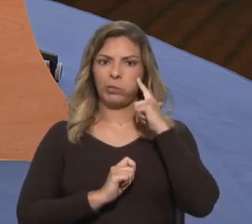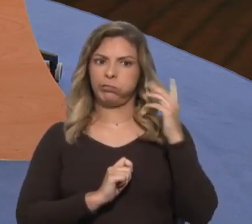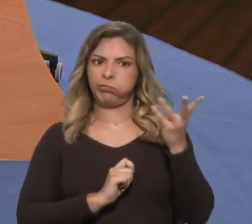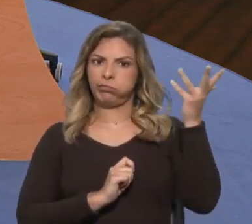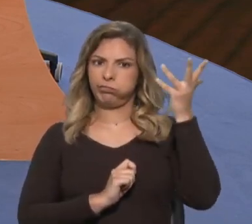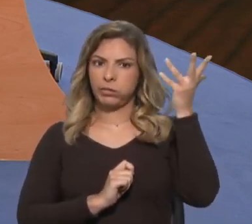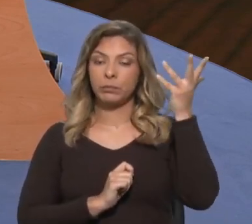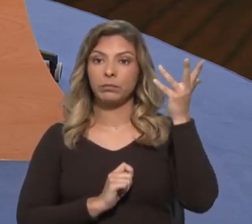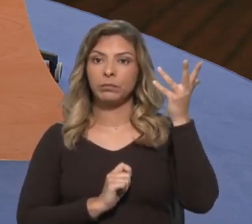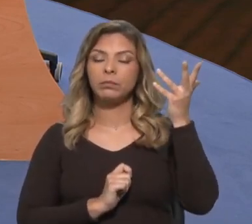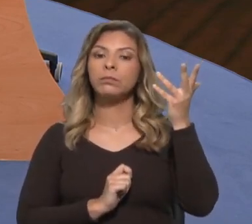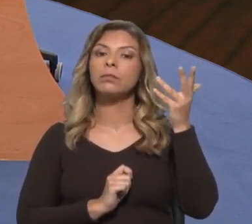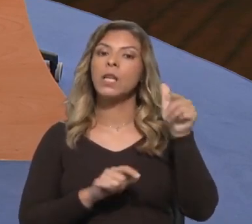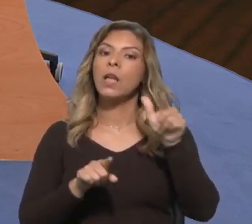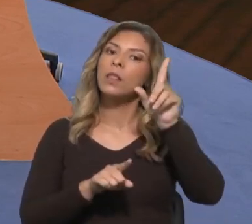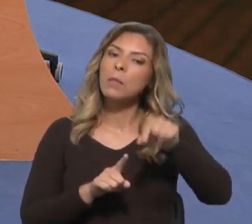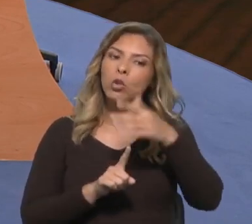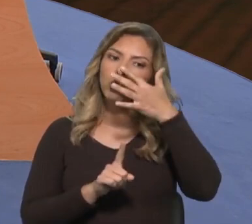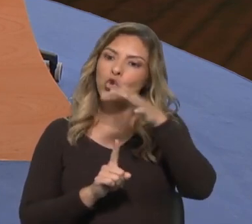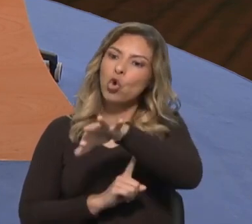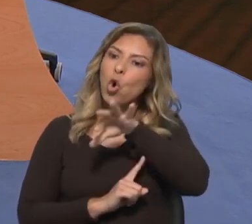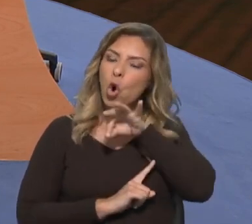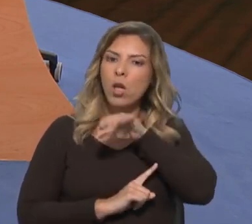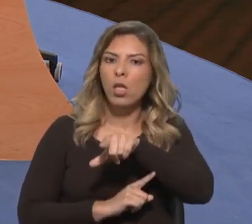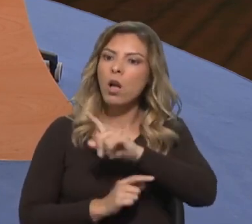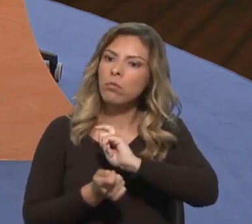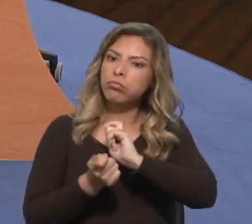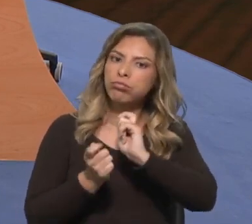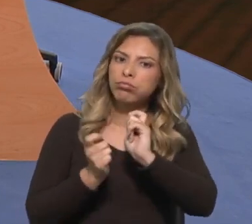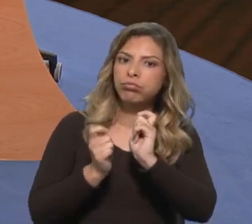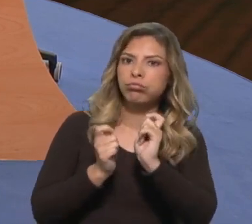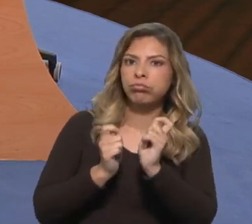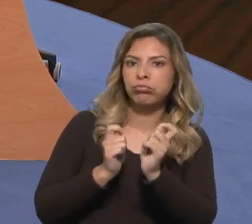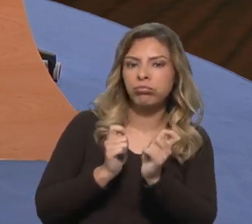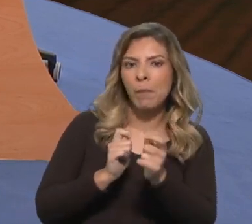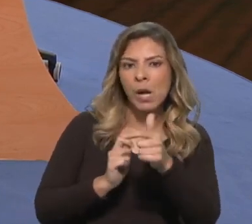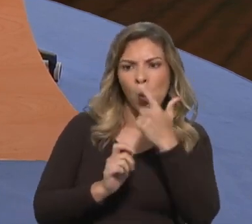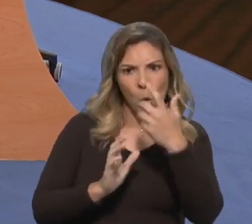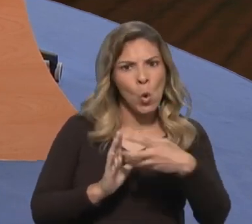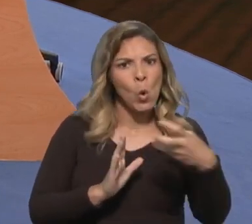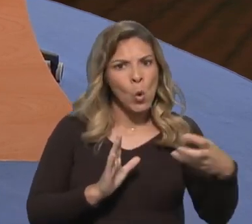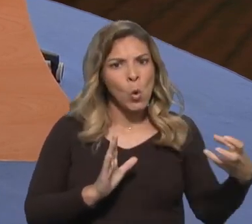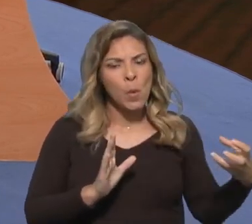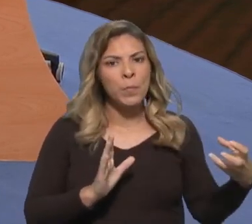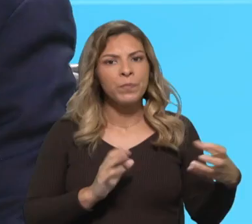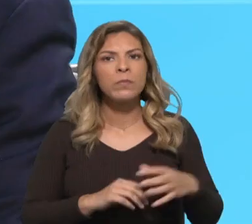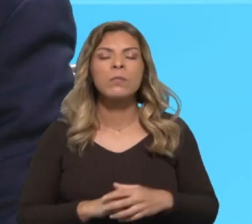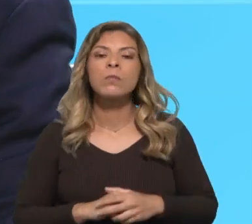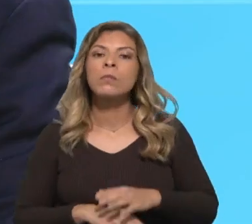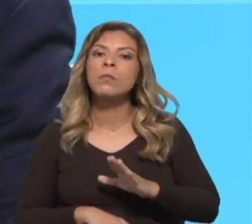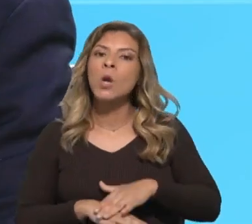Universal, também o seu processo de escolha se vai tornando cada vez mais complexo,